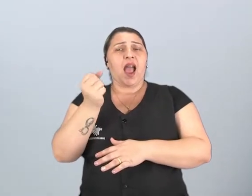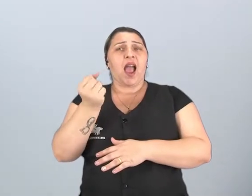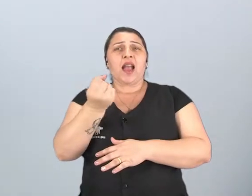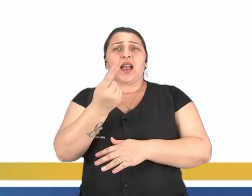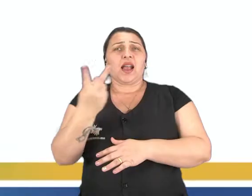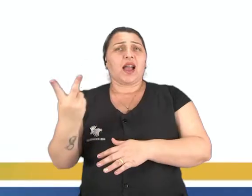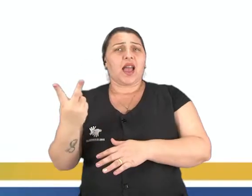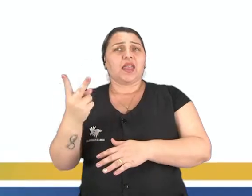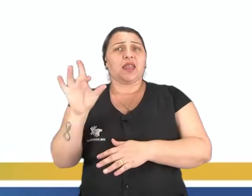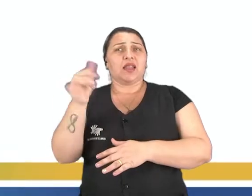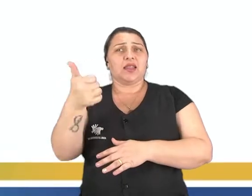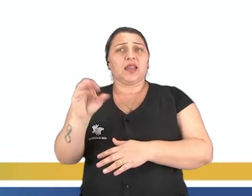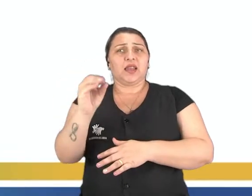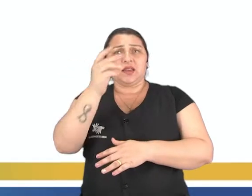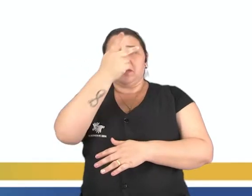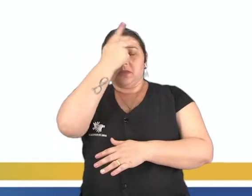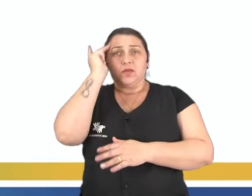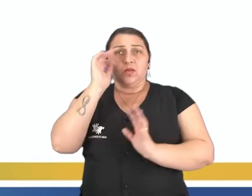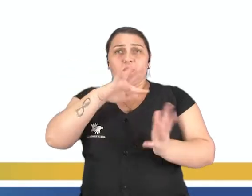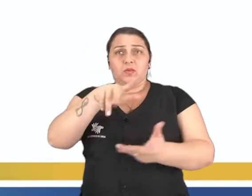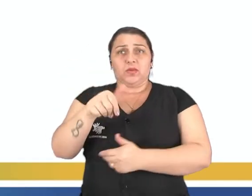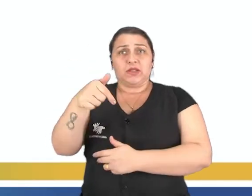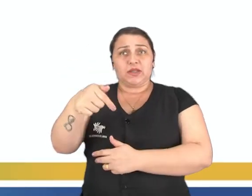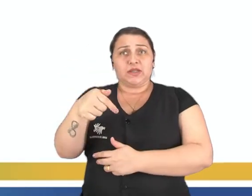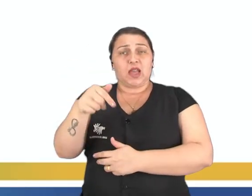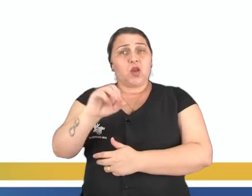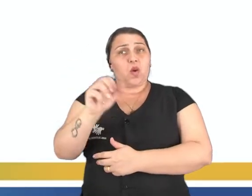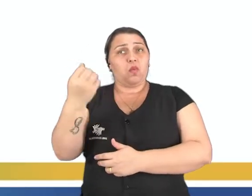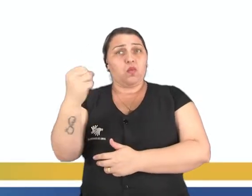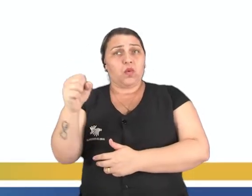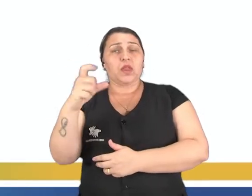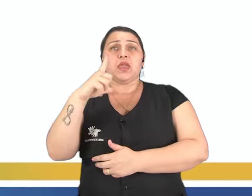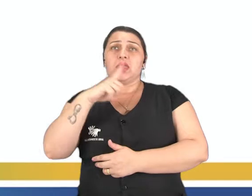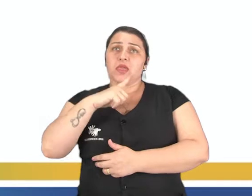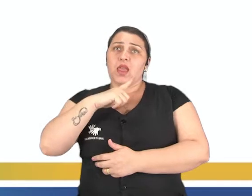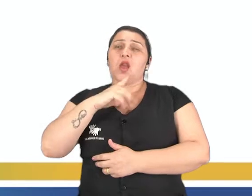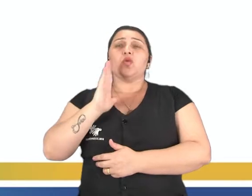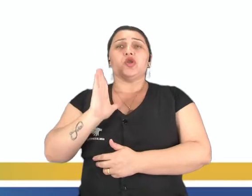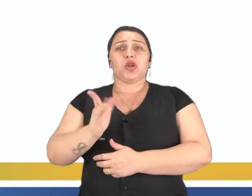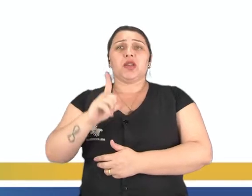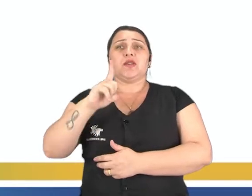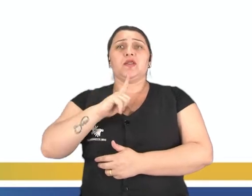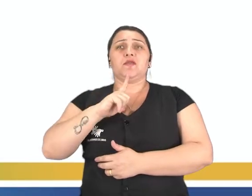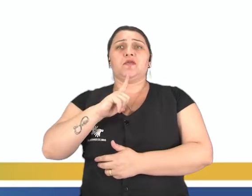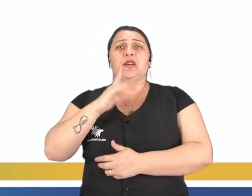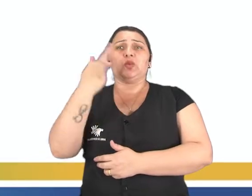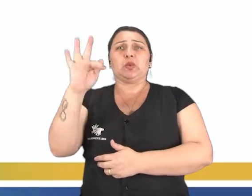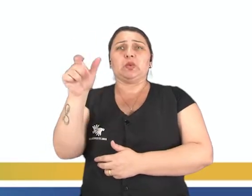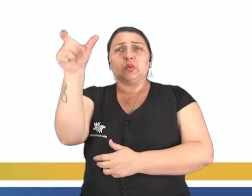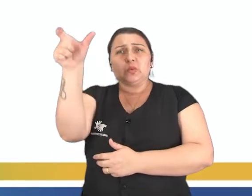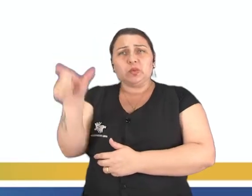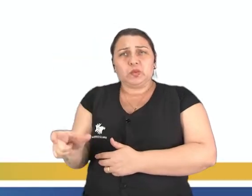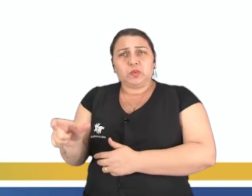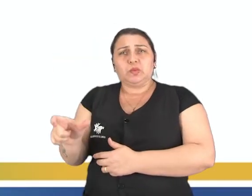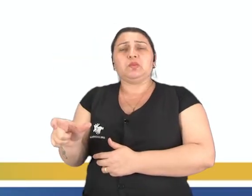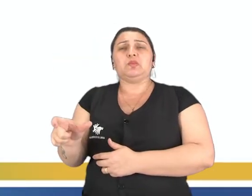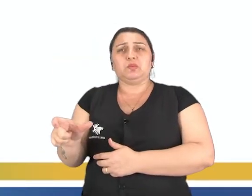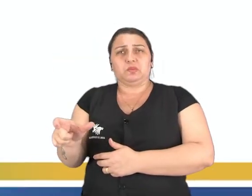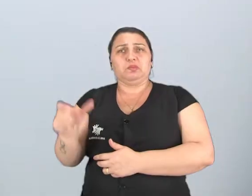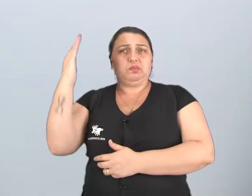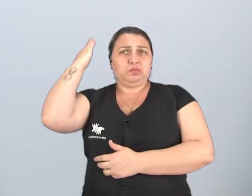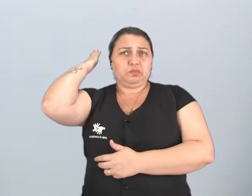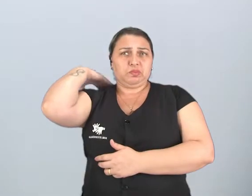10 pessoas no mundo, 7 a 8 têm ou tiveram dores nas costas? Então fica aí